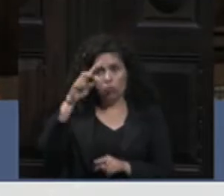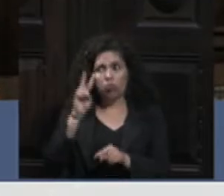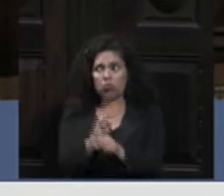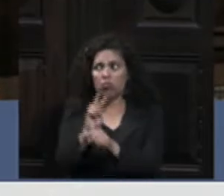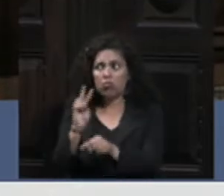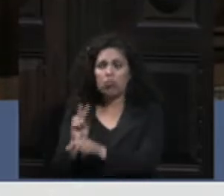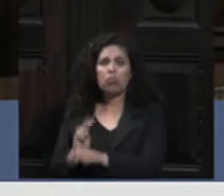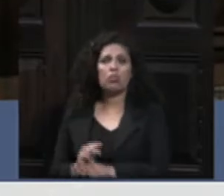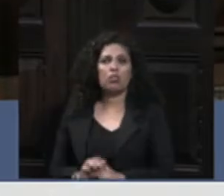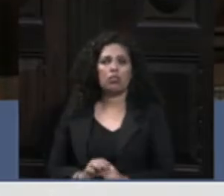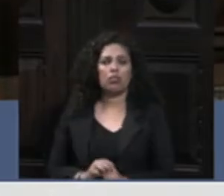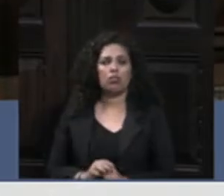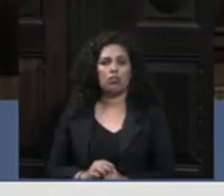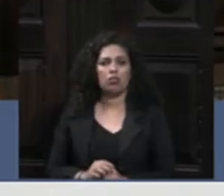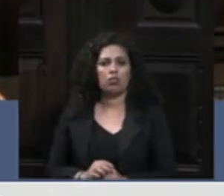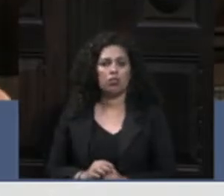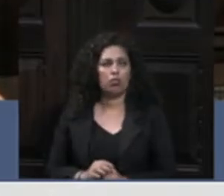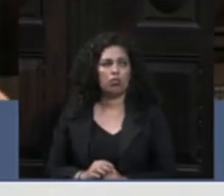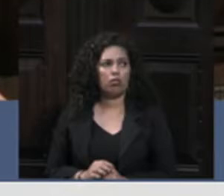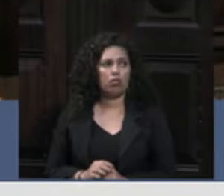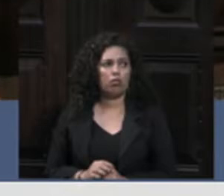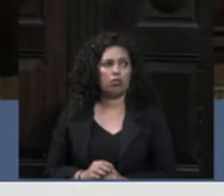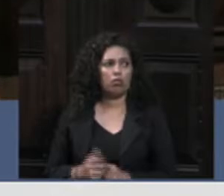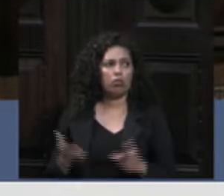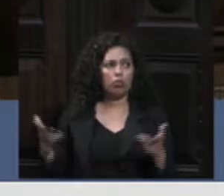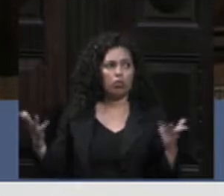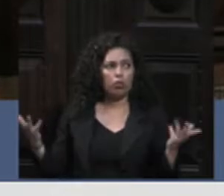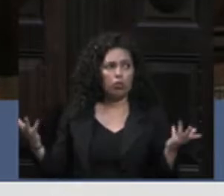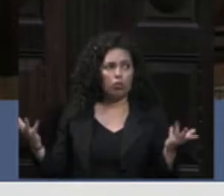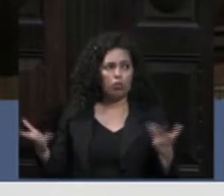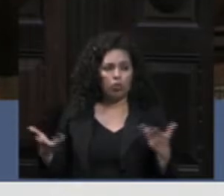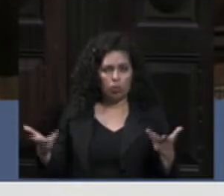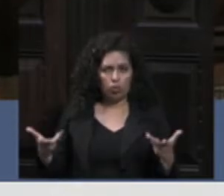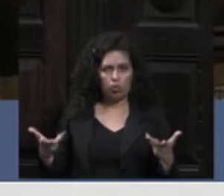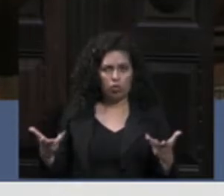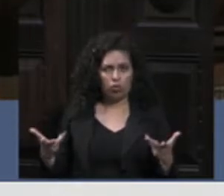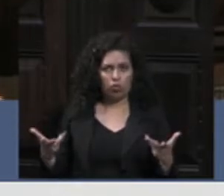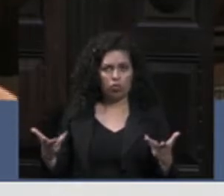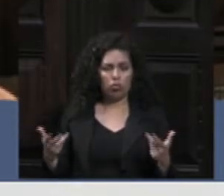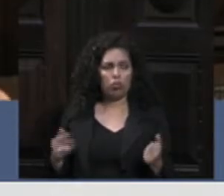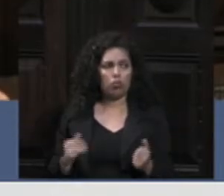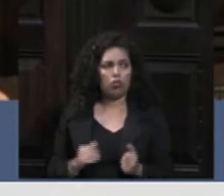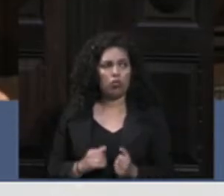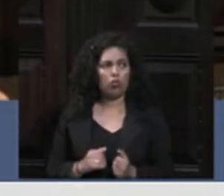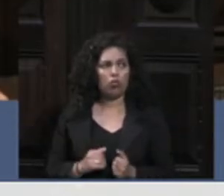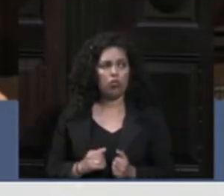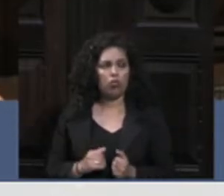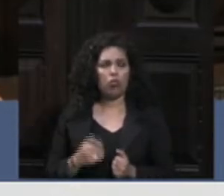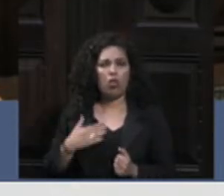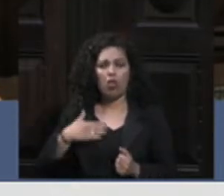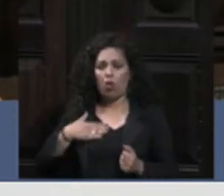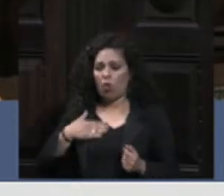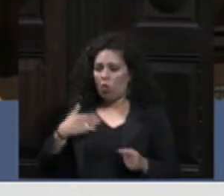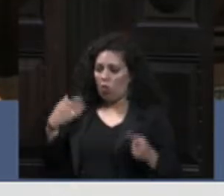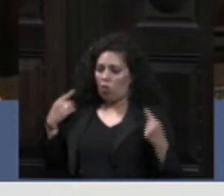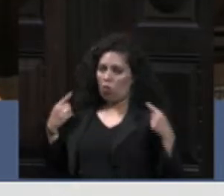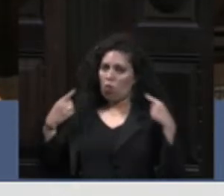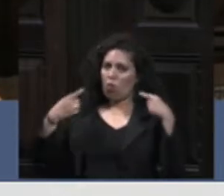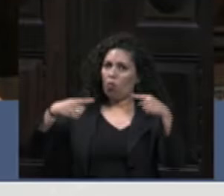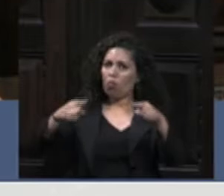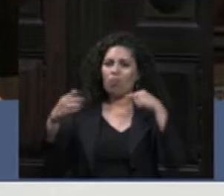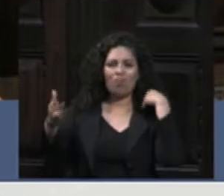e por isso tenho ojeriza a qualquer tipo